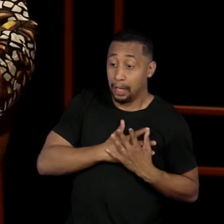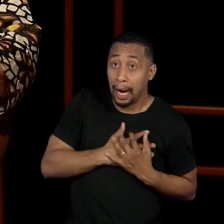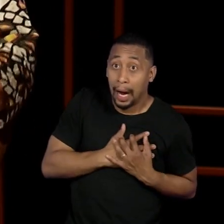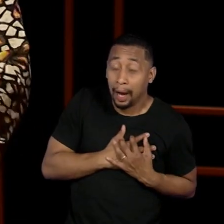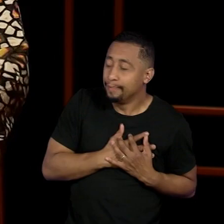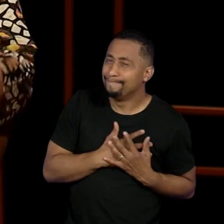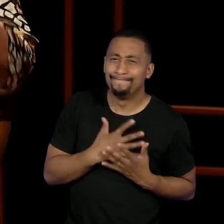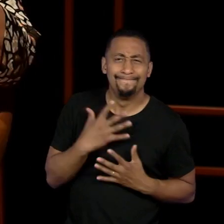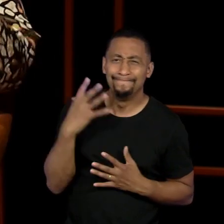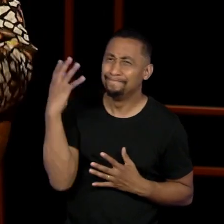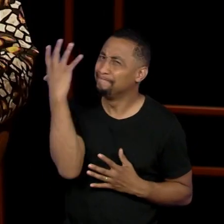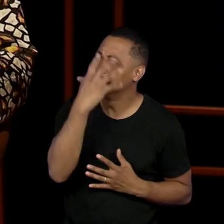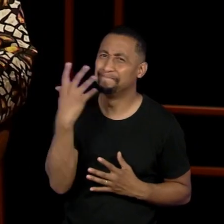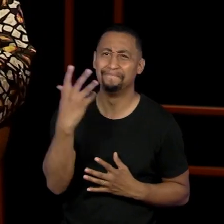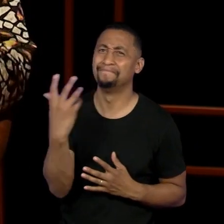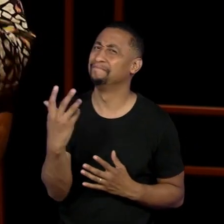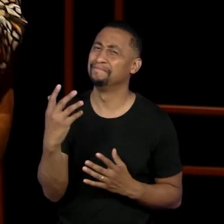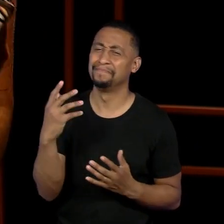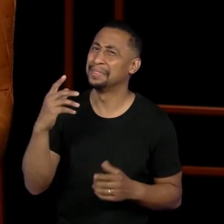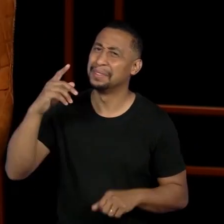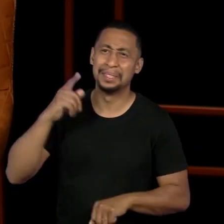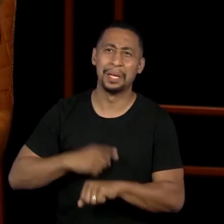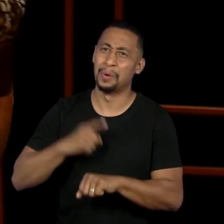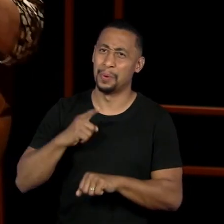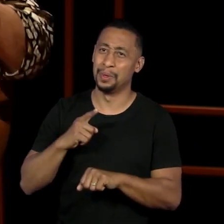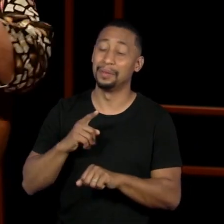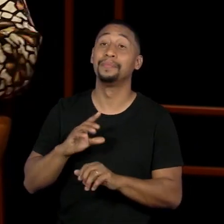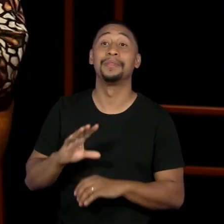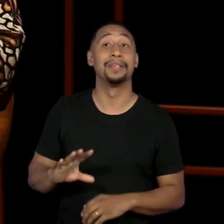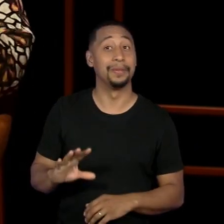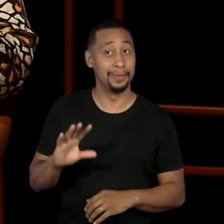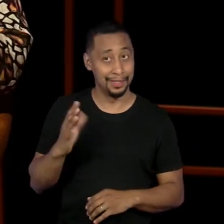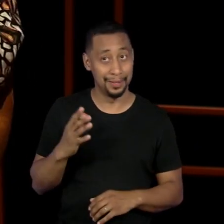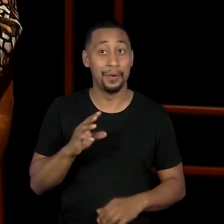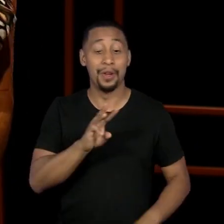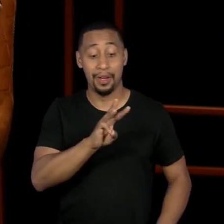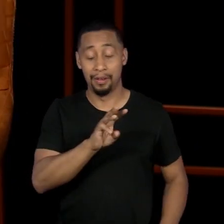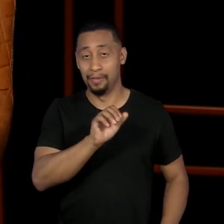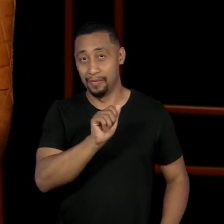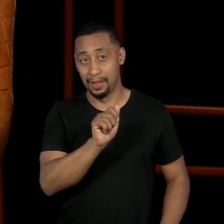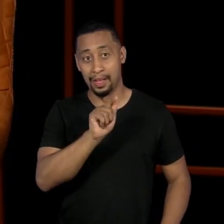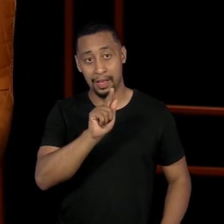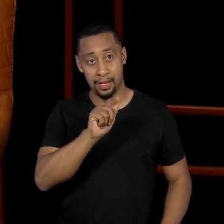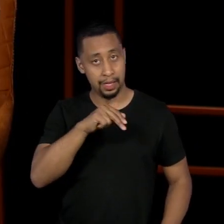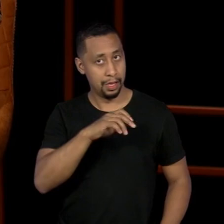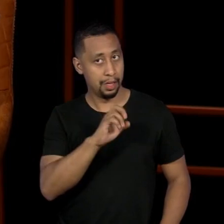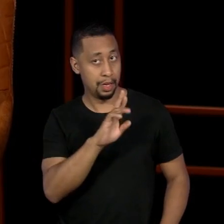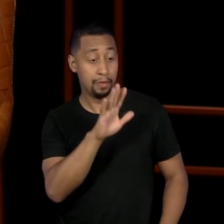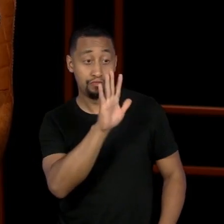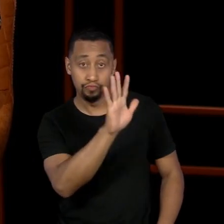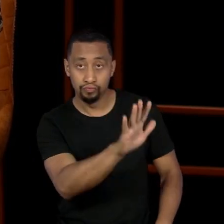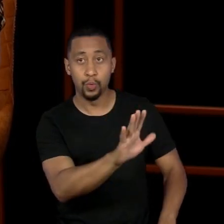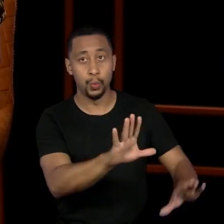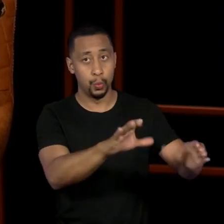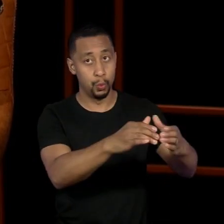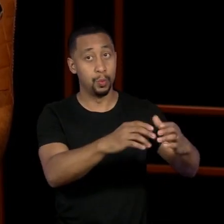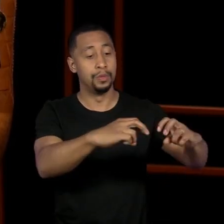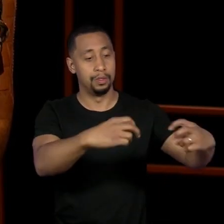assolapada, né? Descemos, Wagner já estava na mesa dos mineiros, Wagner, Mil, não sei o quê,